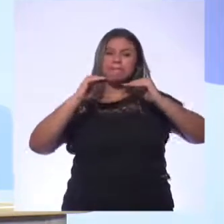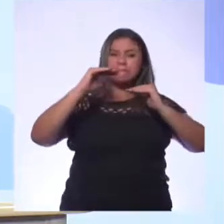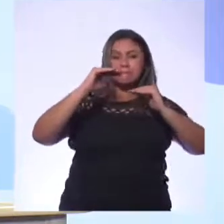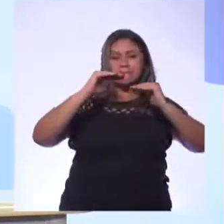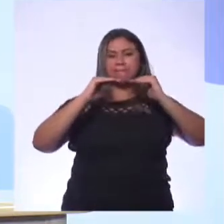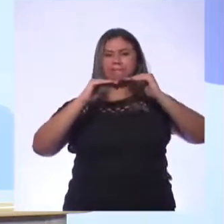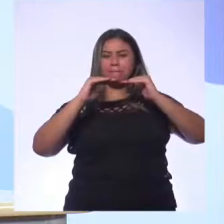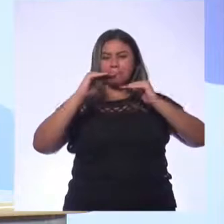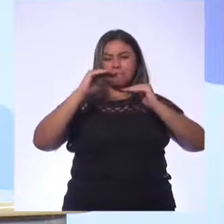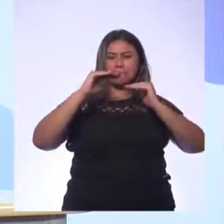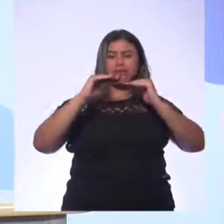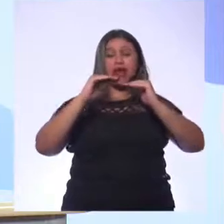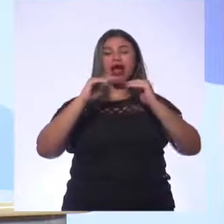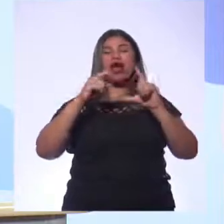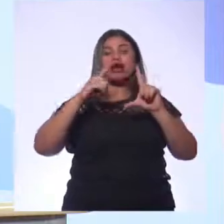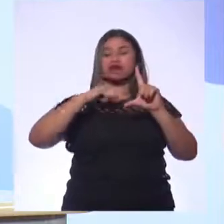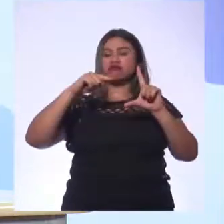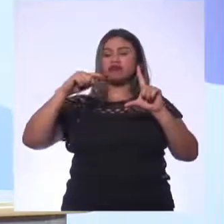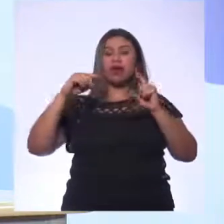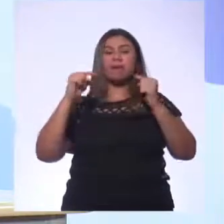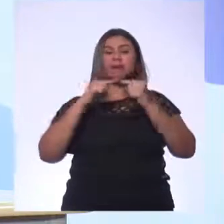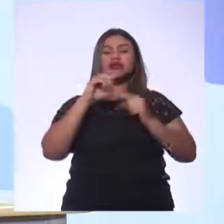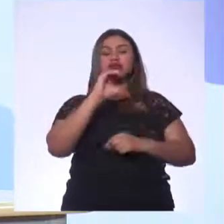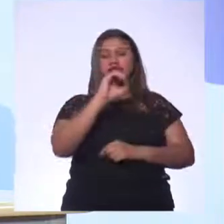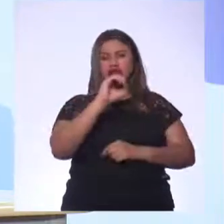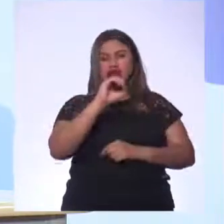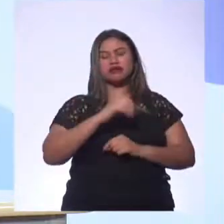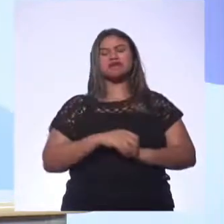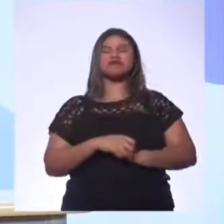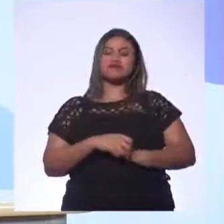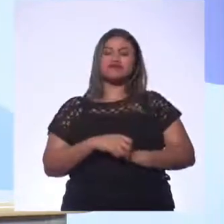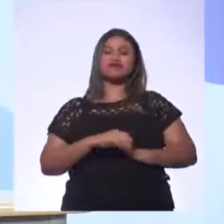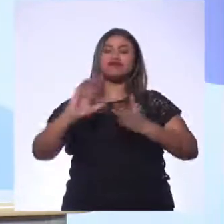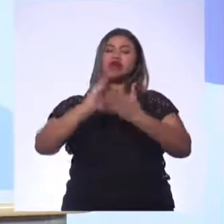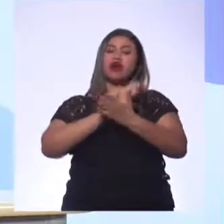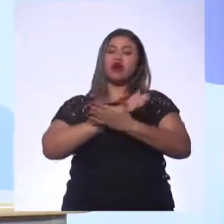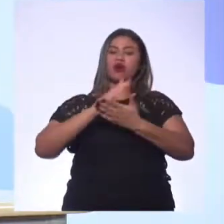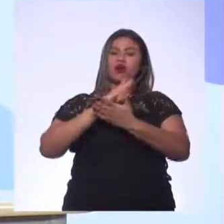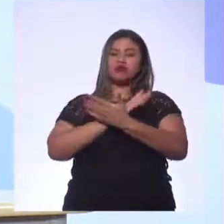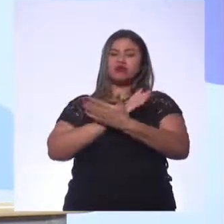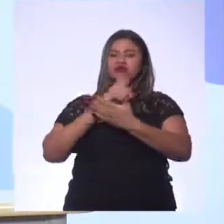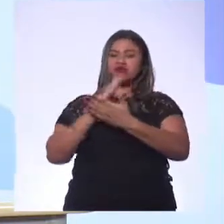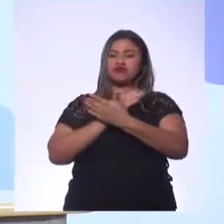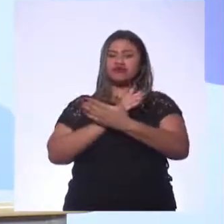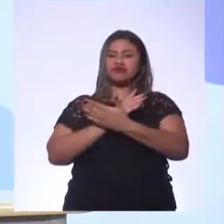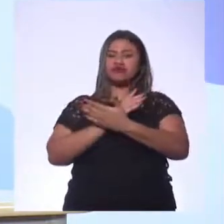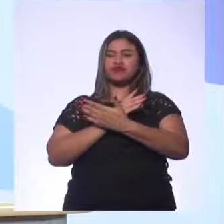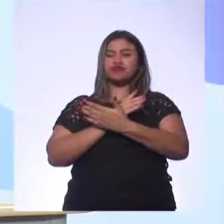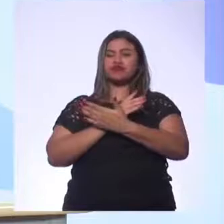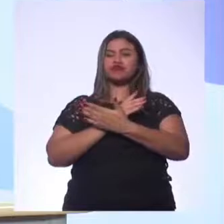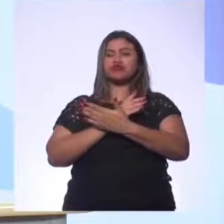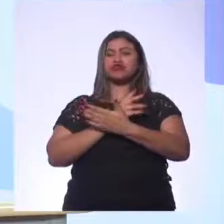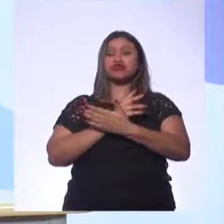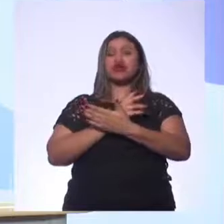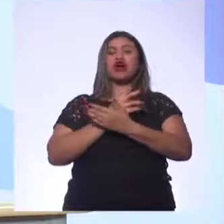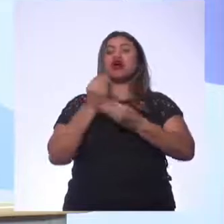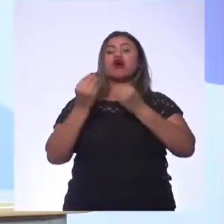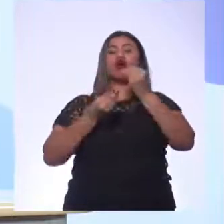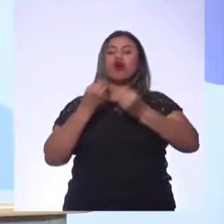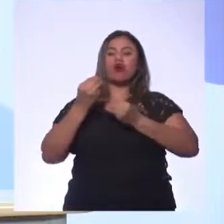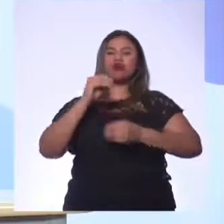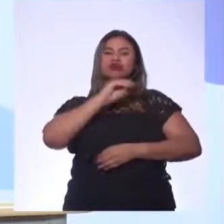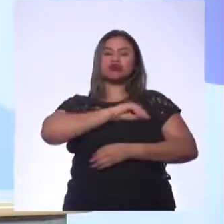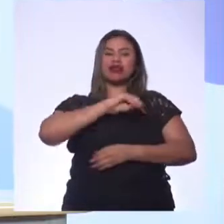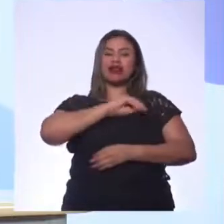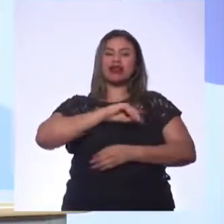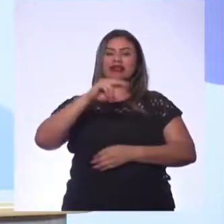ao zero, e os países que têm essa diferença, então, aqueles que ganham mais, ganham 50 vezes mais, como é o caso do